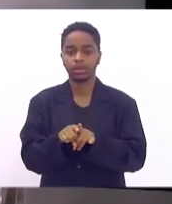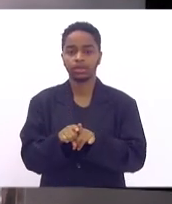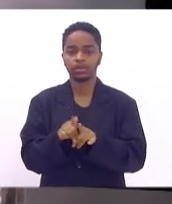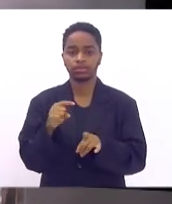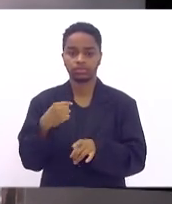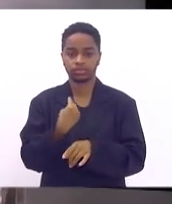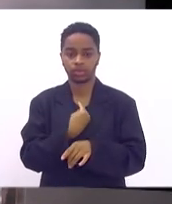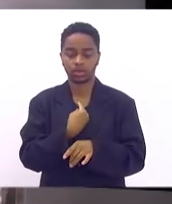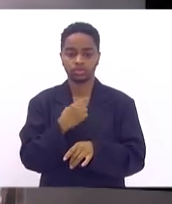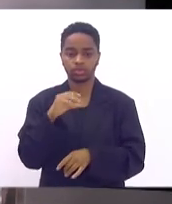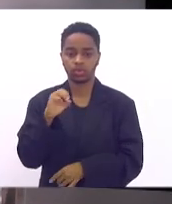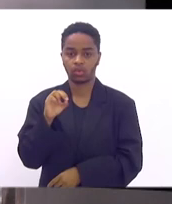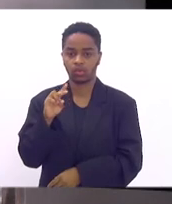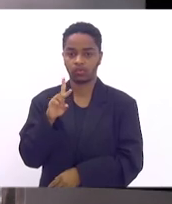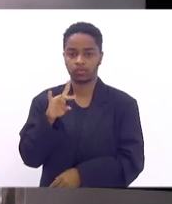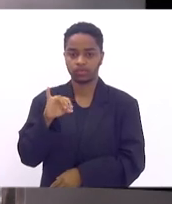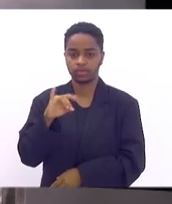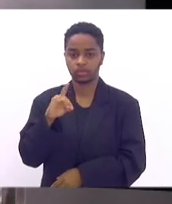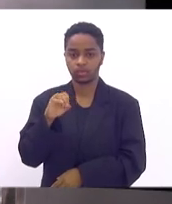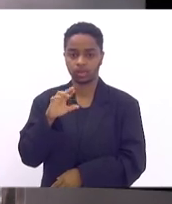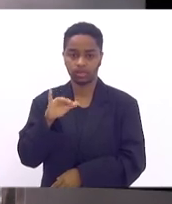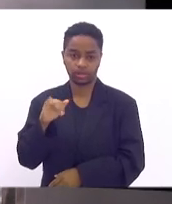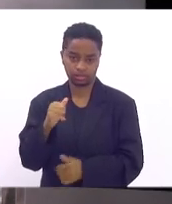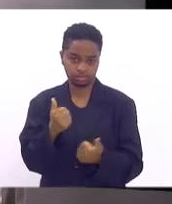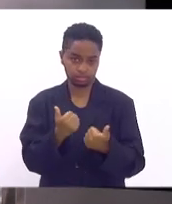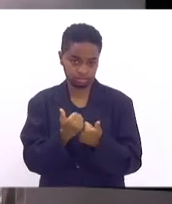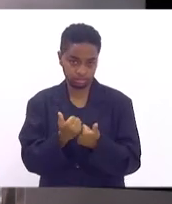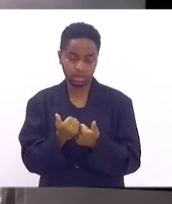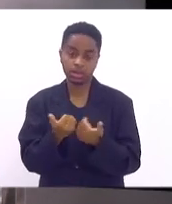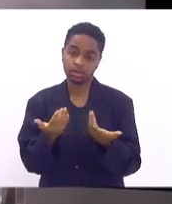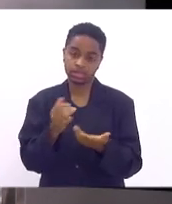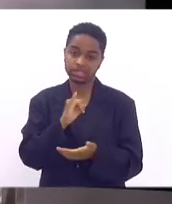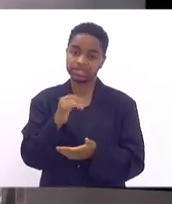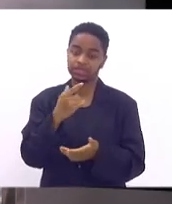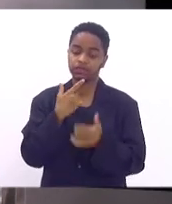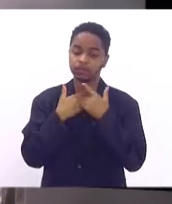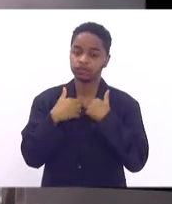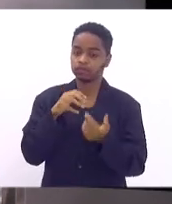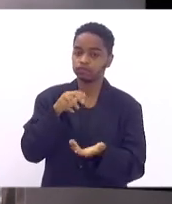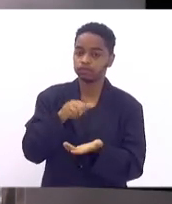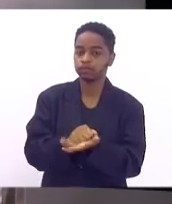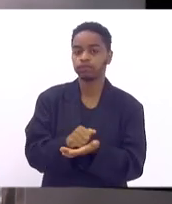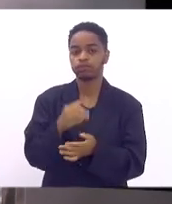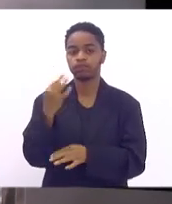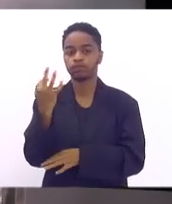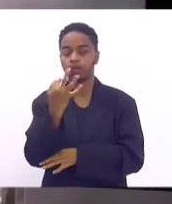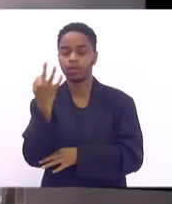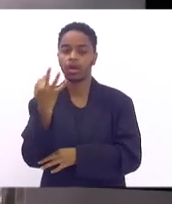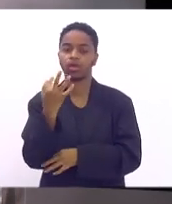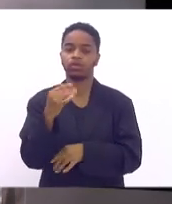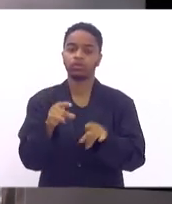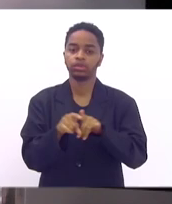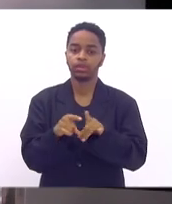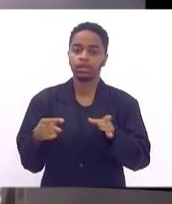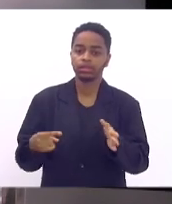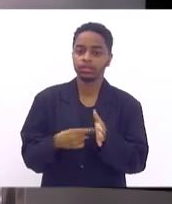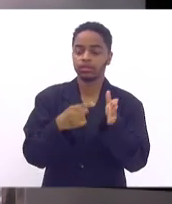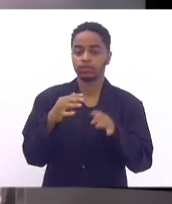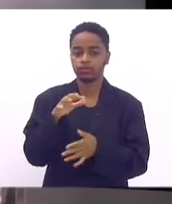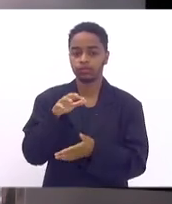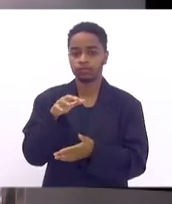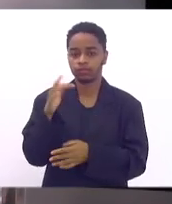que tem um espaço físico lá junto com a gente. Então, elas dizendo, quero formalizar a denúncia, quero fazer esse registro ou então quero entregar